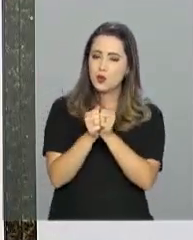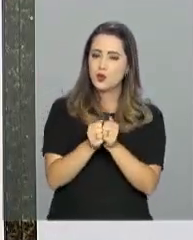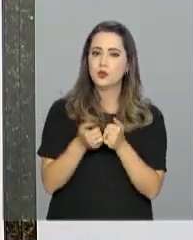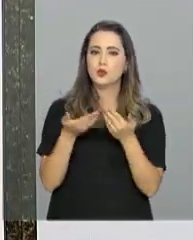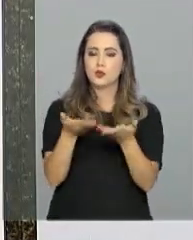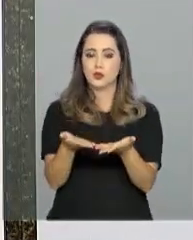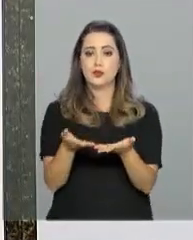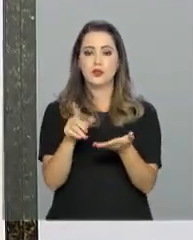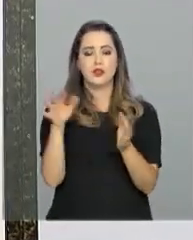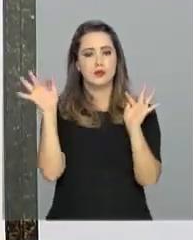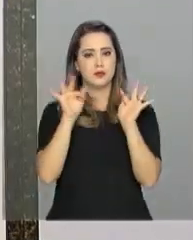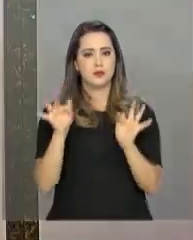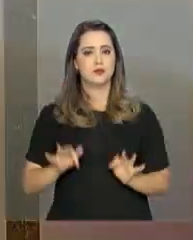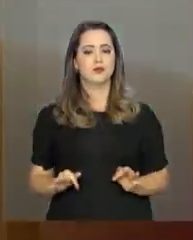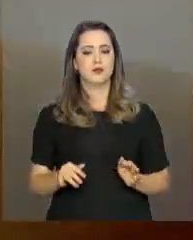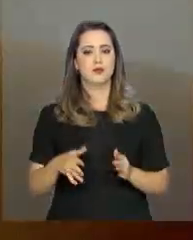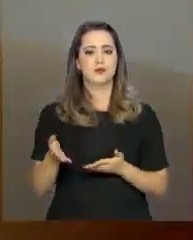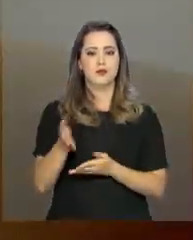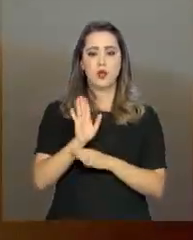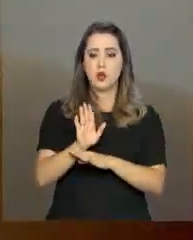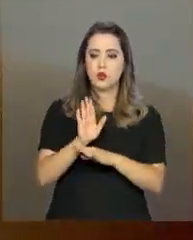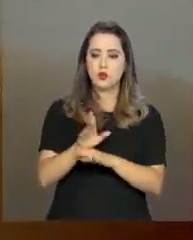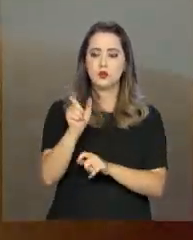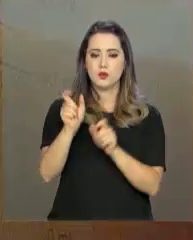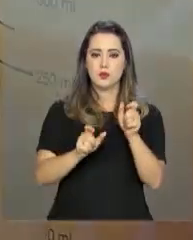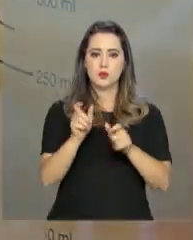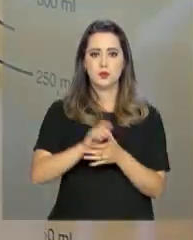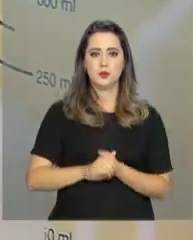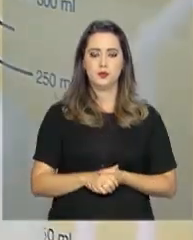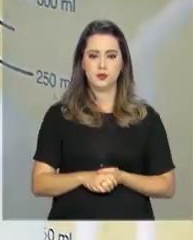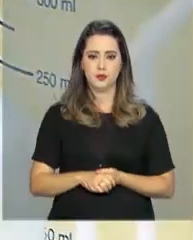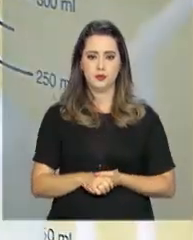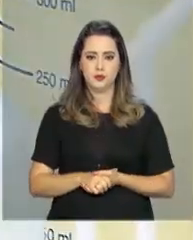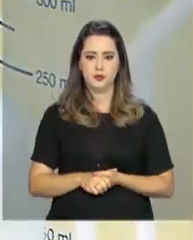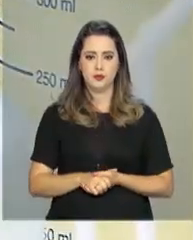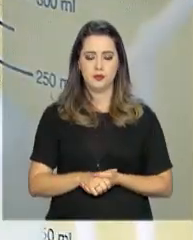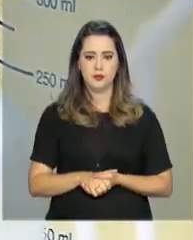de felicidade, né, de compaixão pelo próximo.